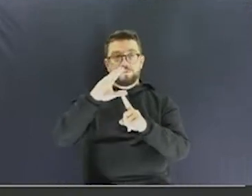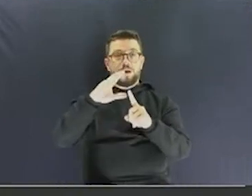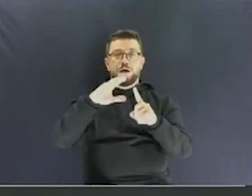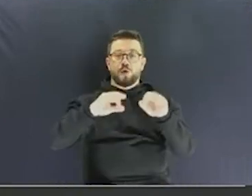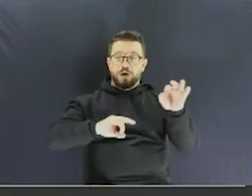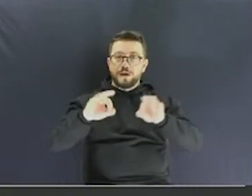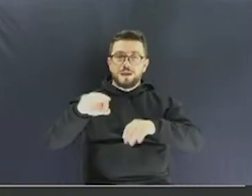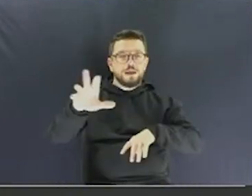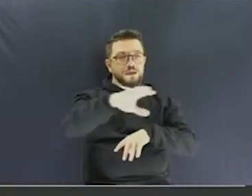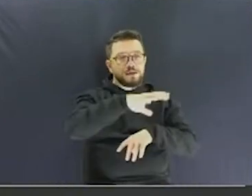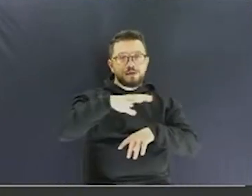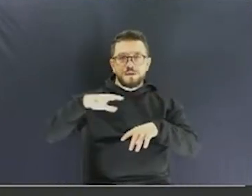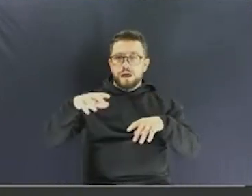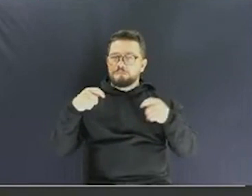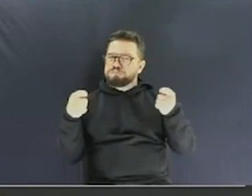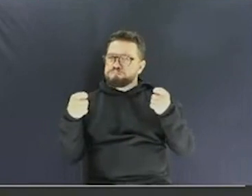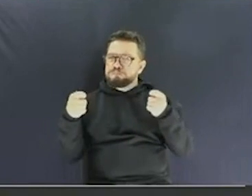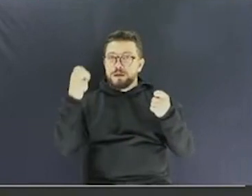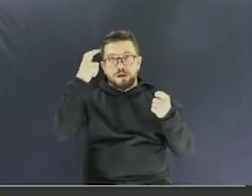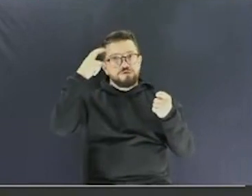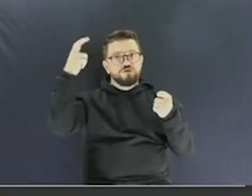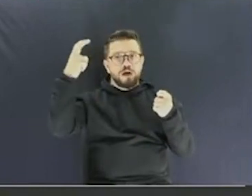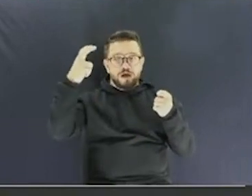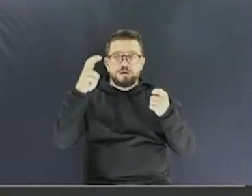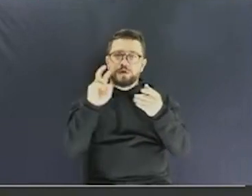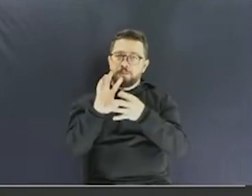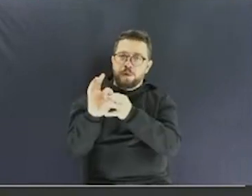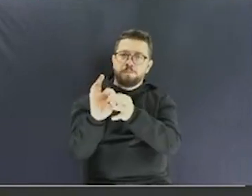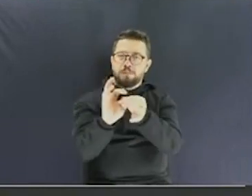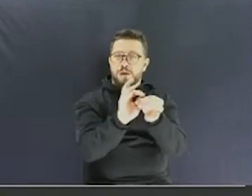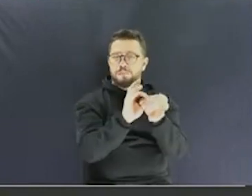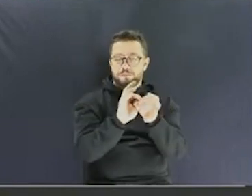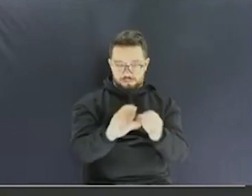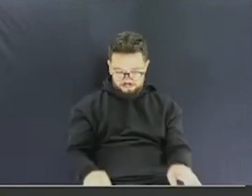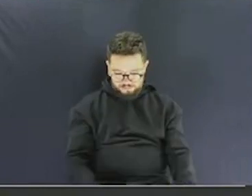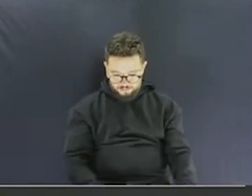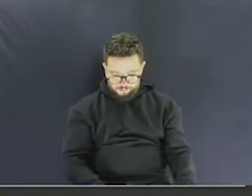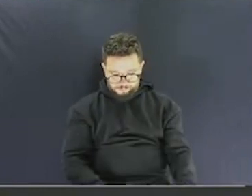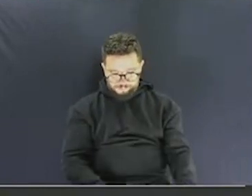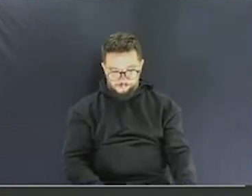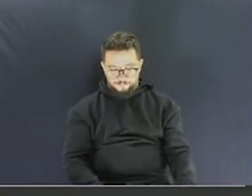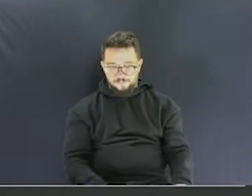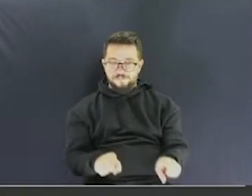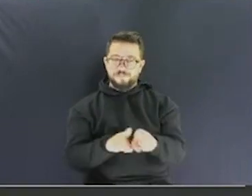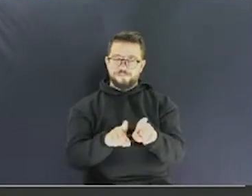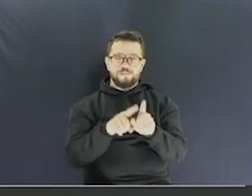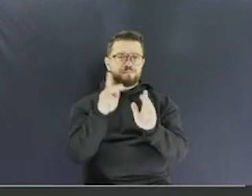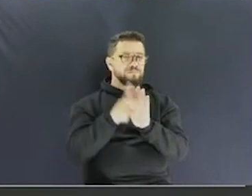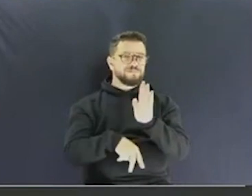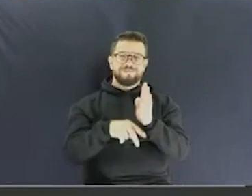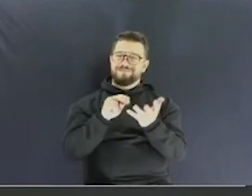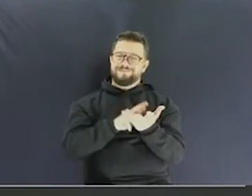consegue relacionar 5 produtos, que é o aprimoramento do emprego tech, programa Tecnoparque, Wi-Fi. E